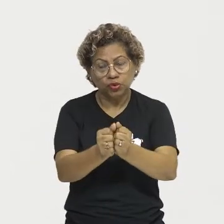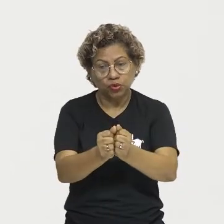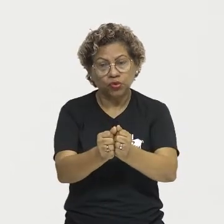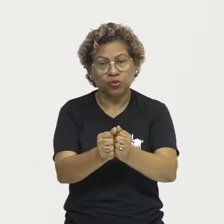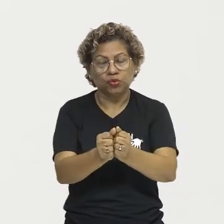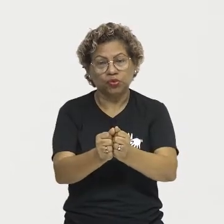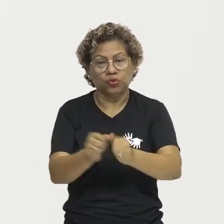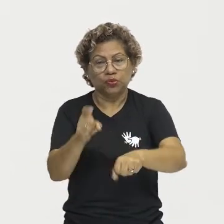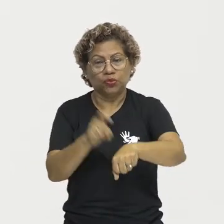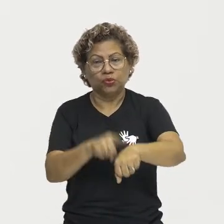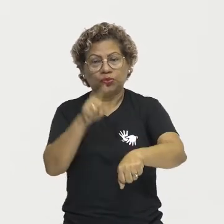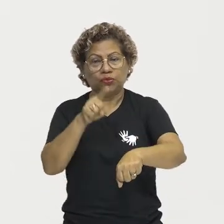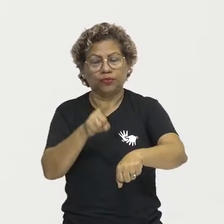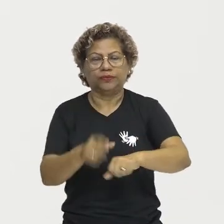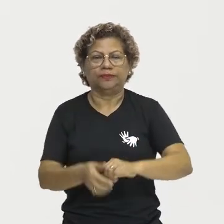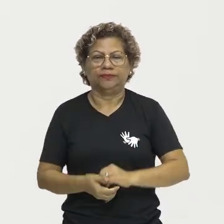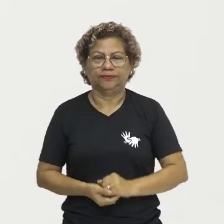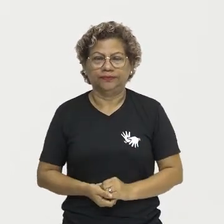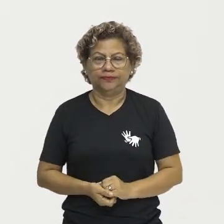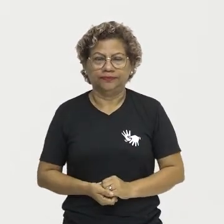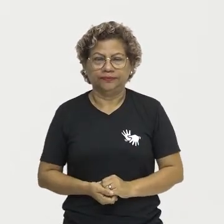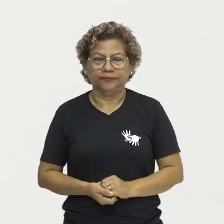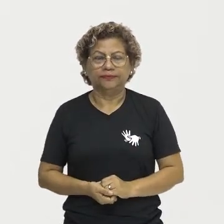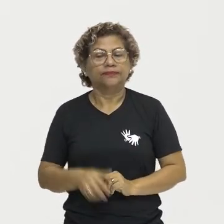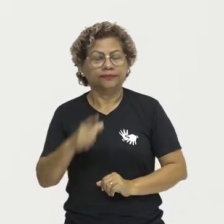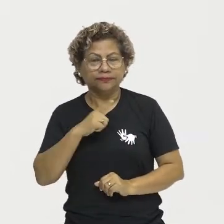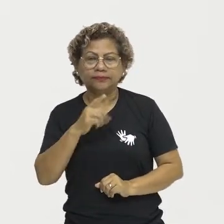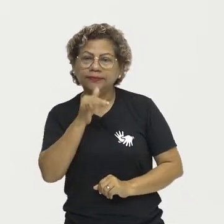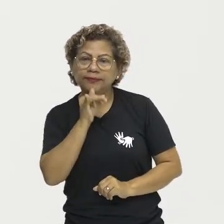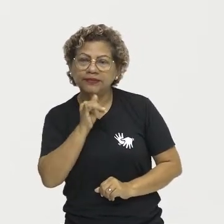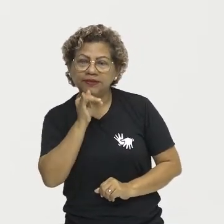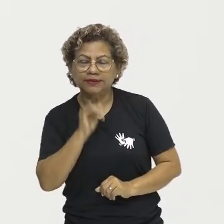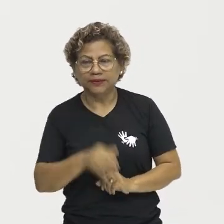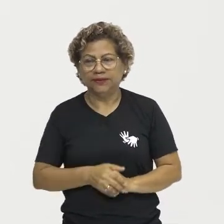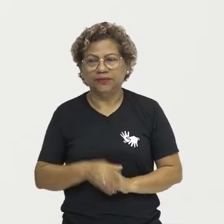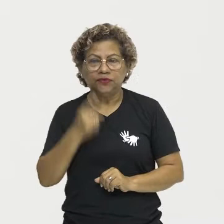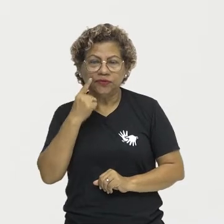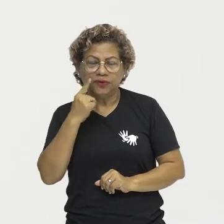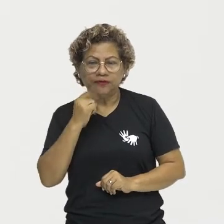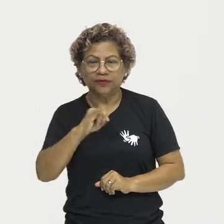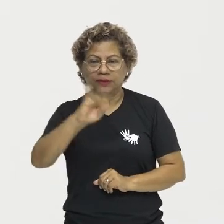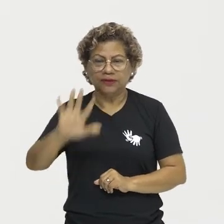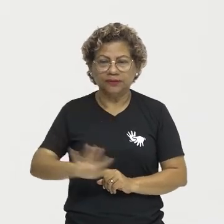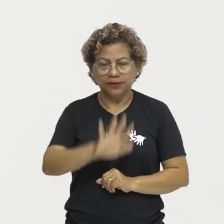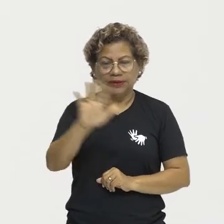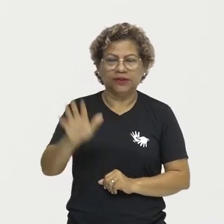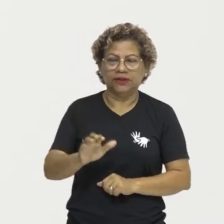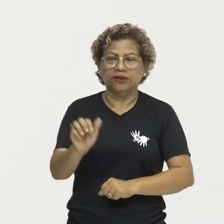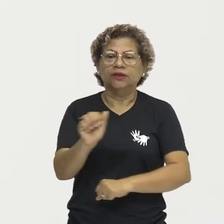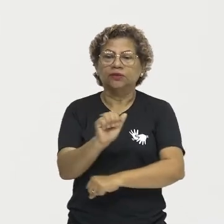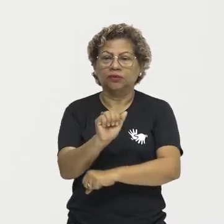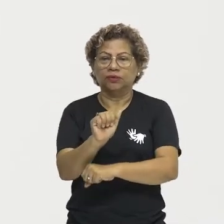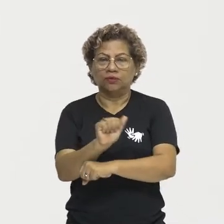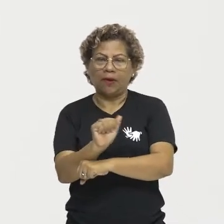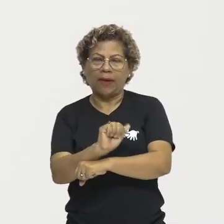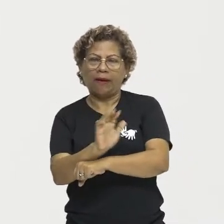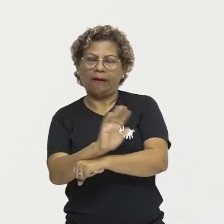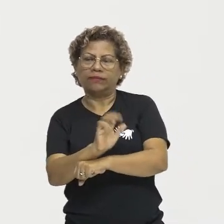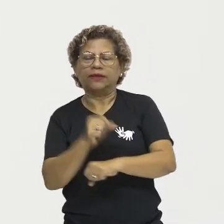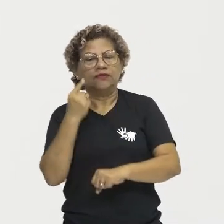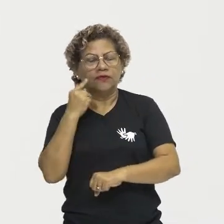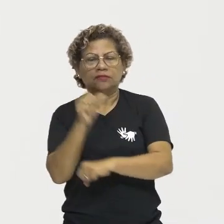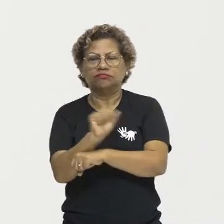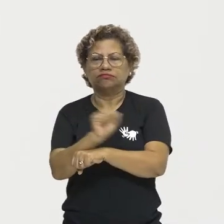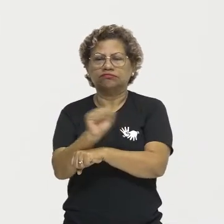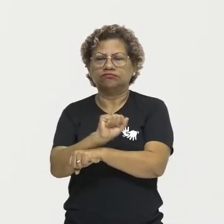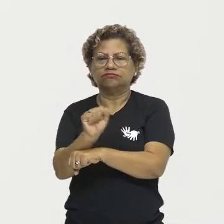mesmo tempo, tá certo? E aí nós temos como exemplo o caso do carro que está parado aí na estrada. Veja, o carro estava em movimento